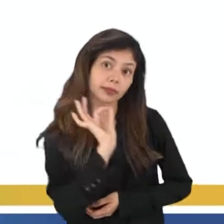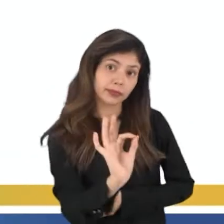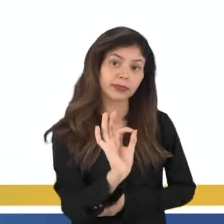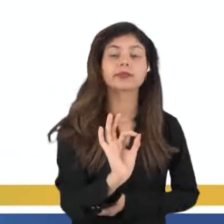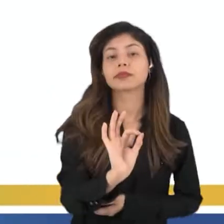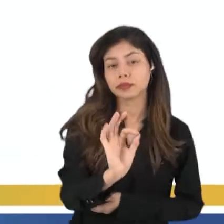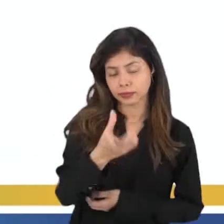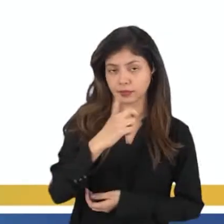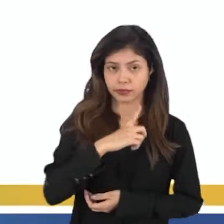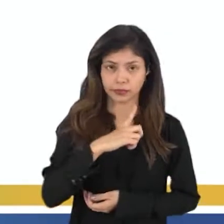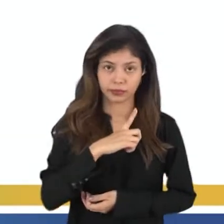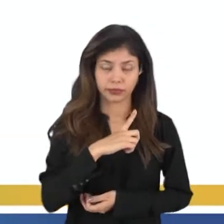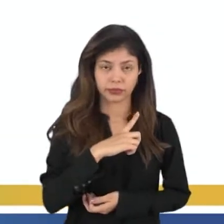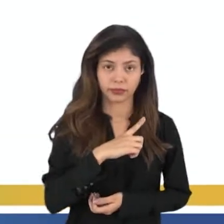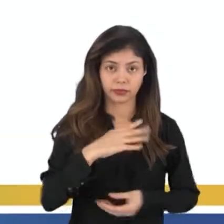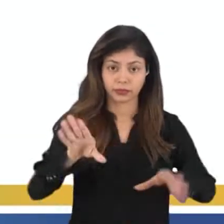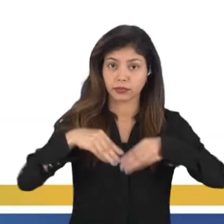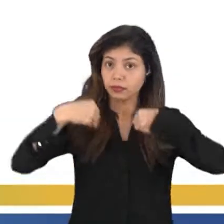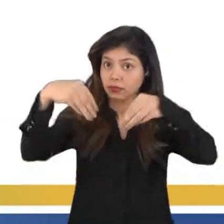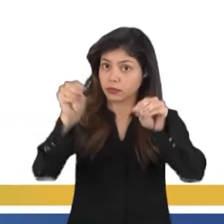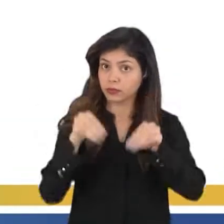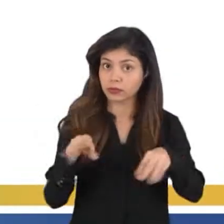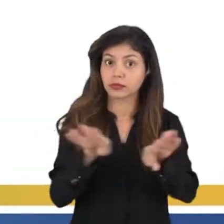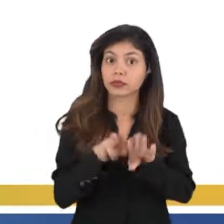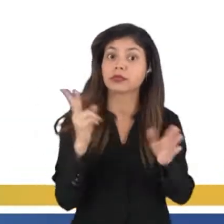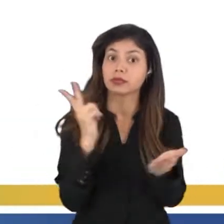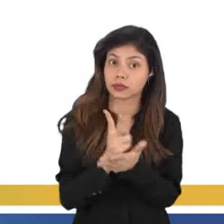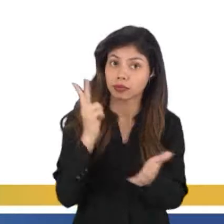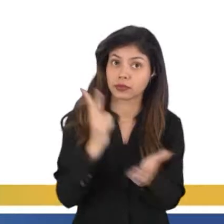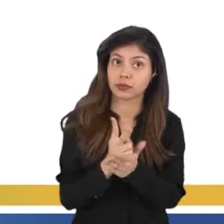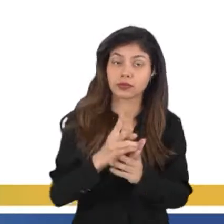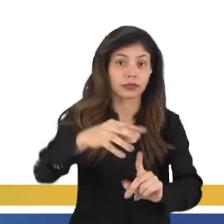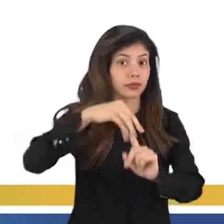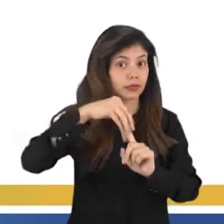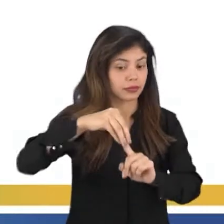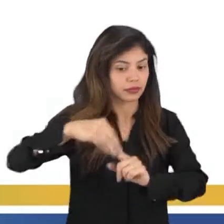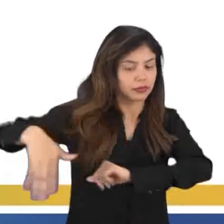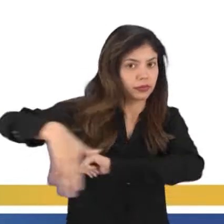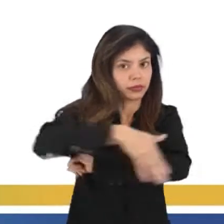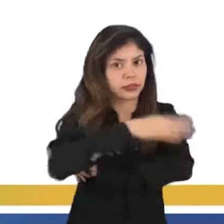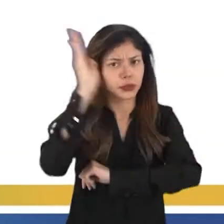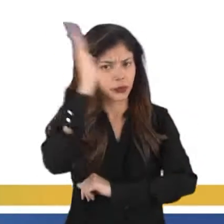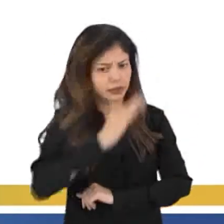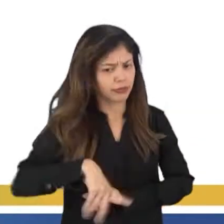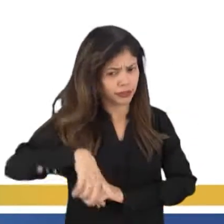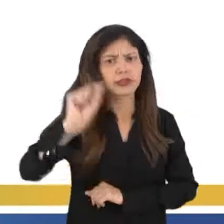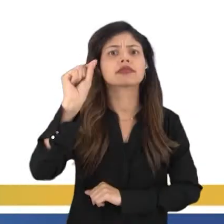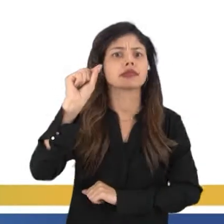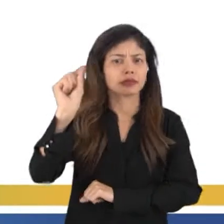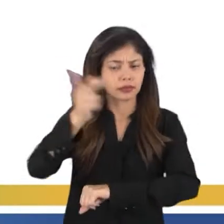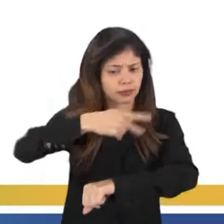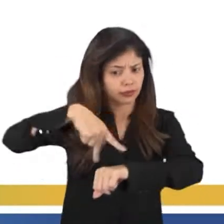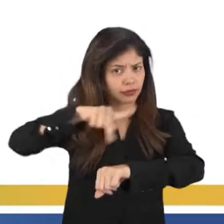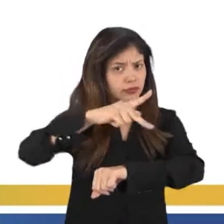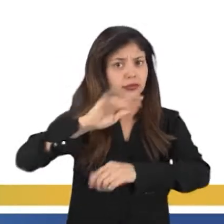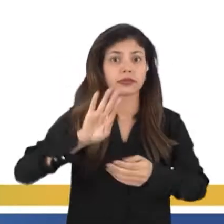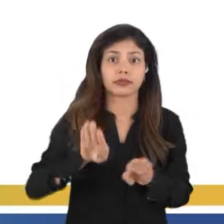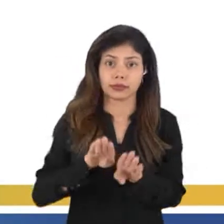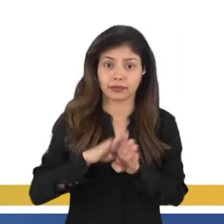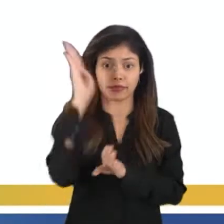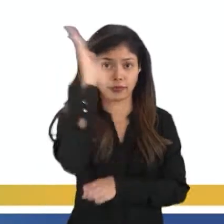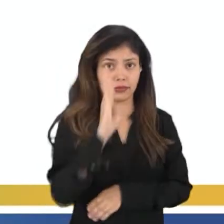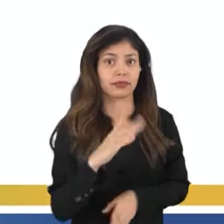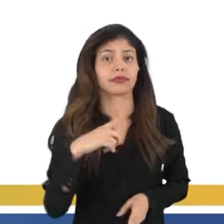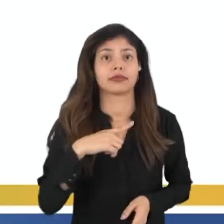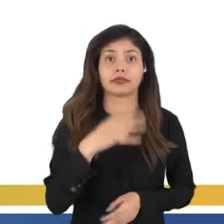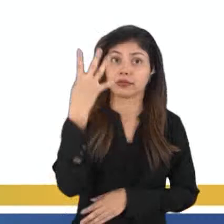cargas sejam transportadas por via rodoviária. Isso mostra que o Brasil fez uma escolha por rodovias. O Brasil tem